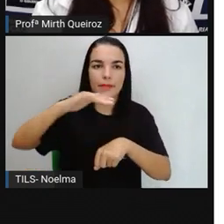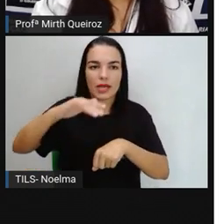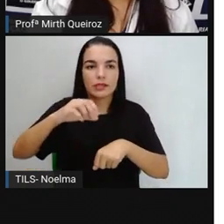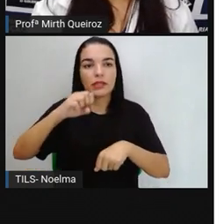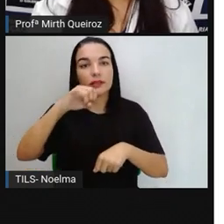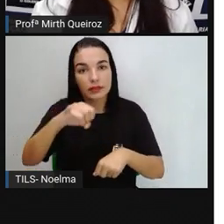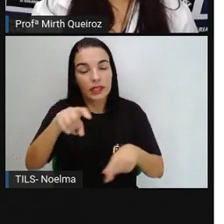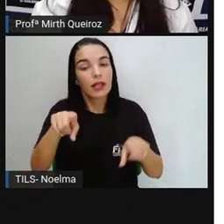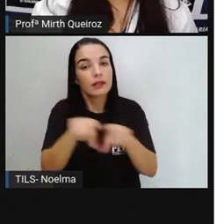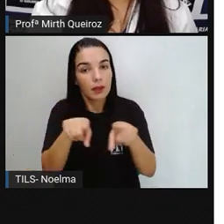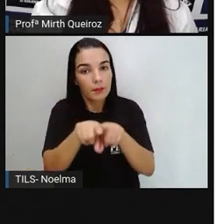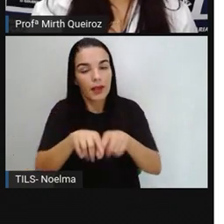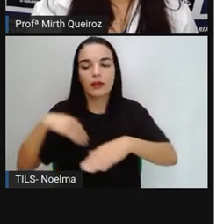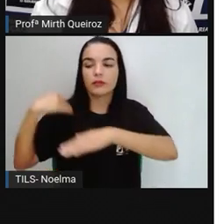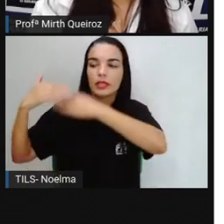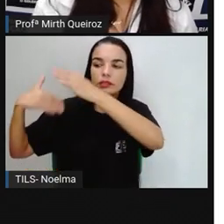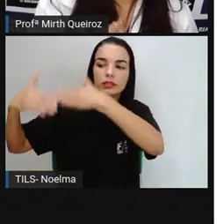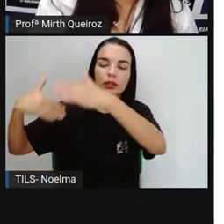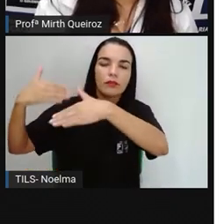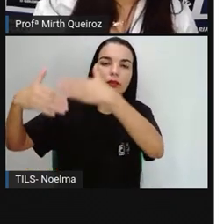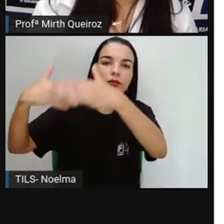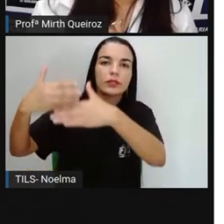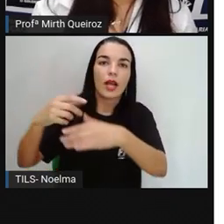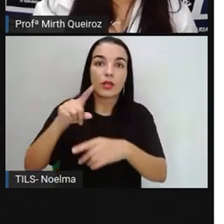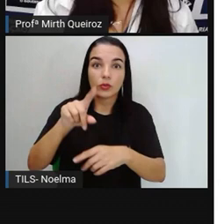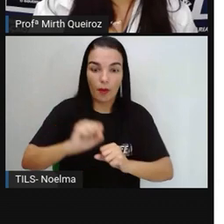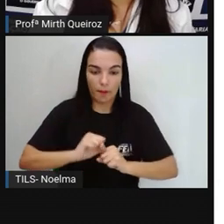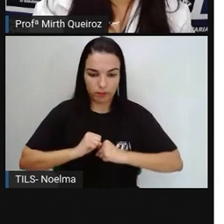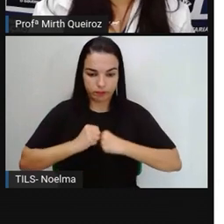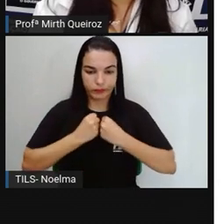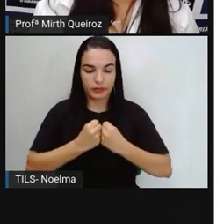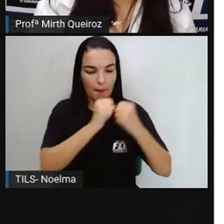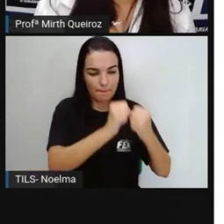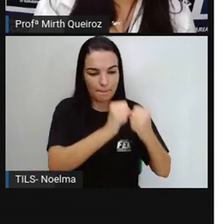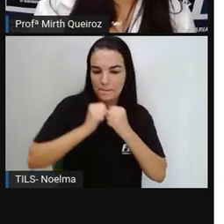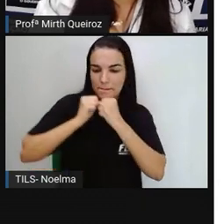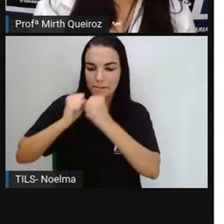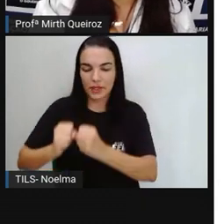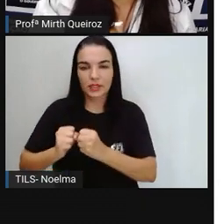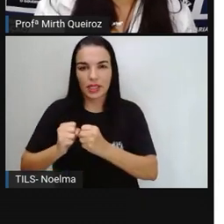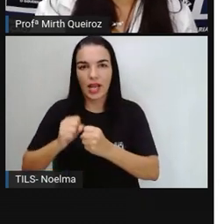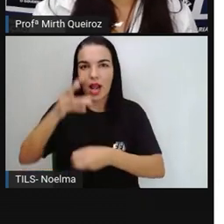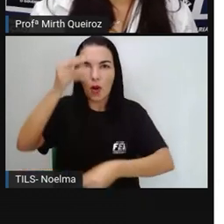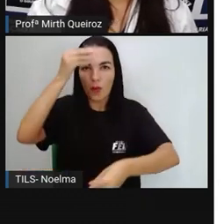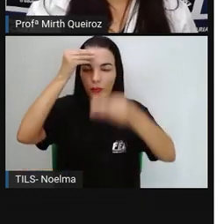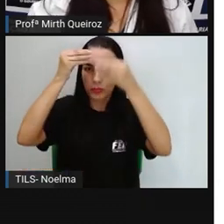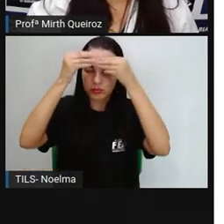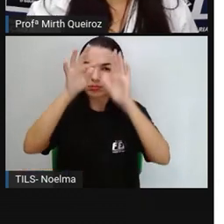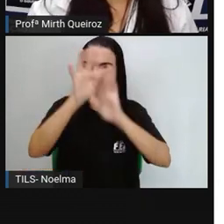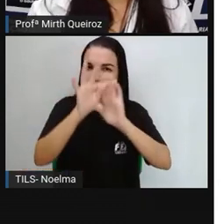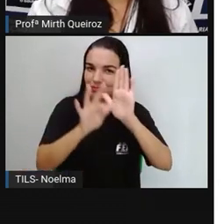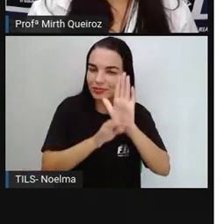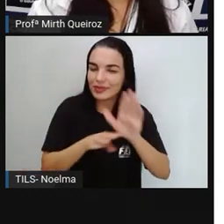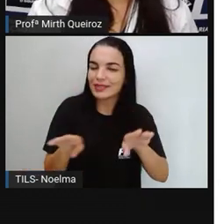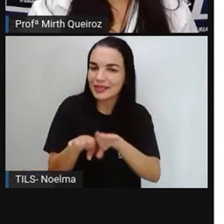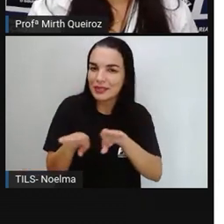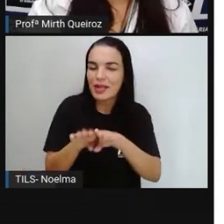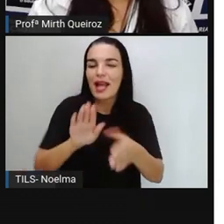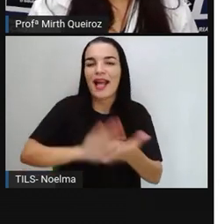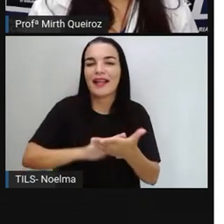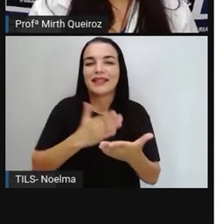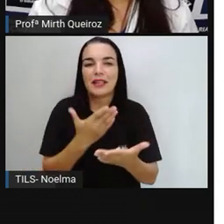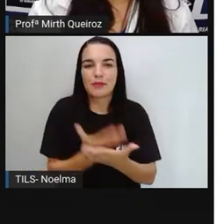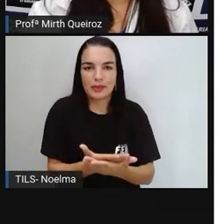estará desenvolvendo o seu potencial em relação à compreensão de texto e também à